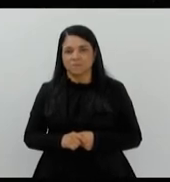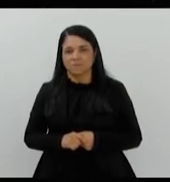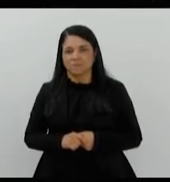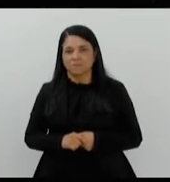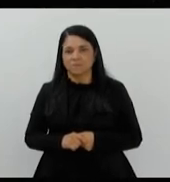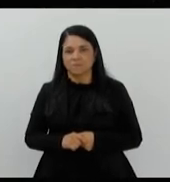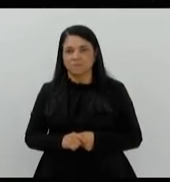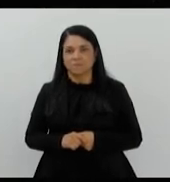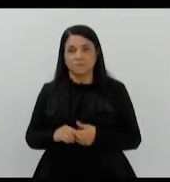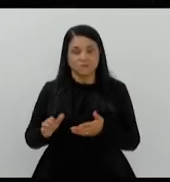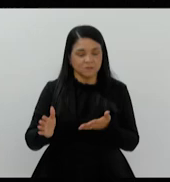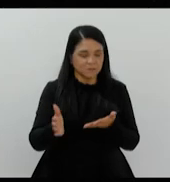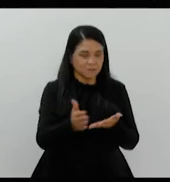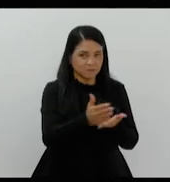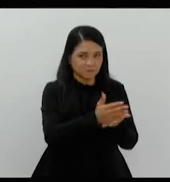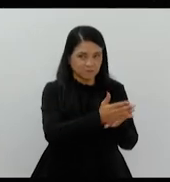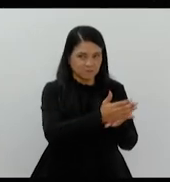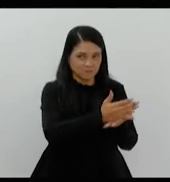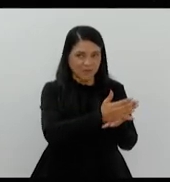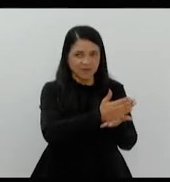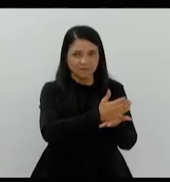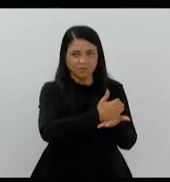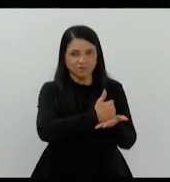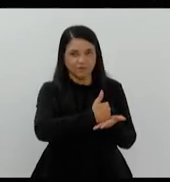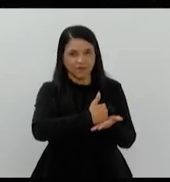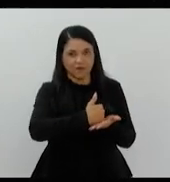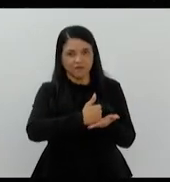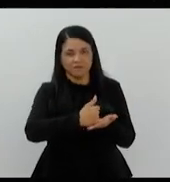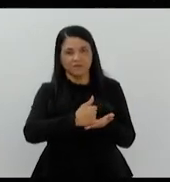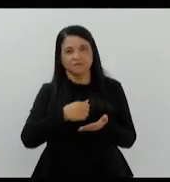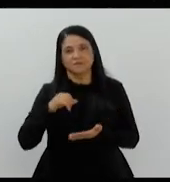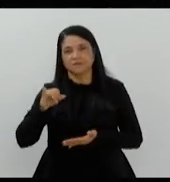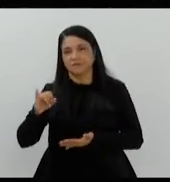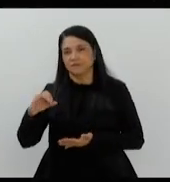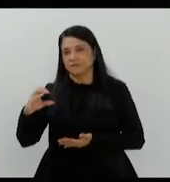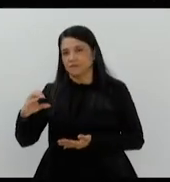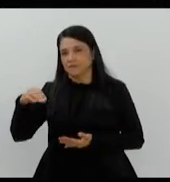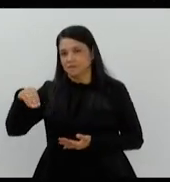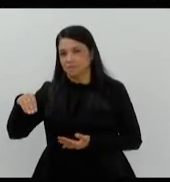A arrecadação de ICMS